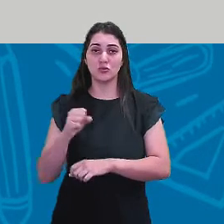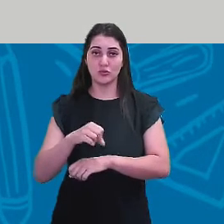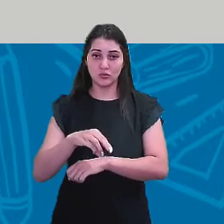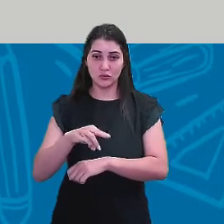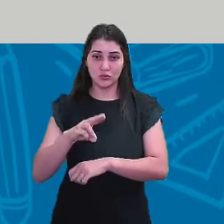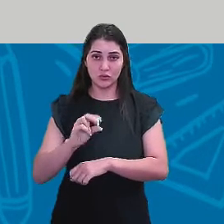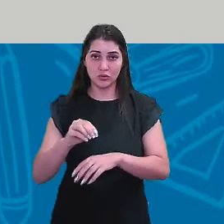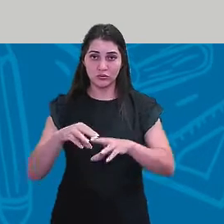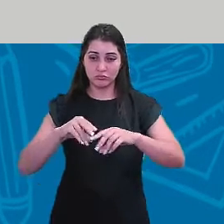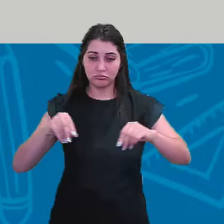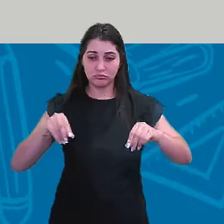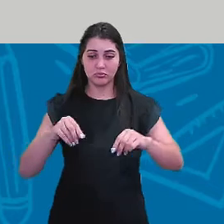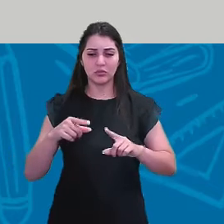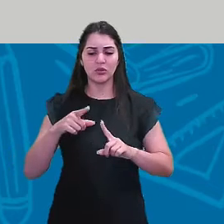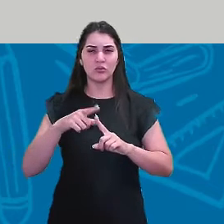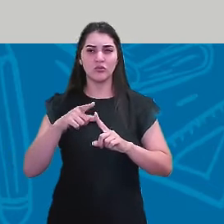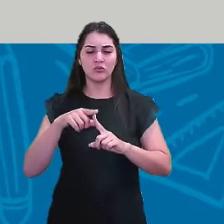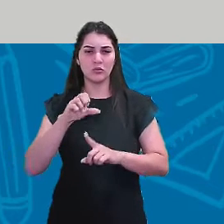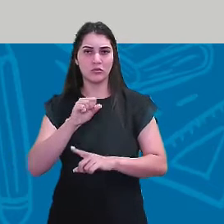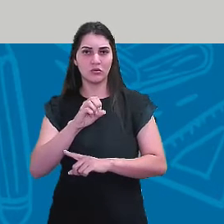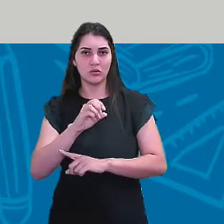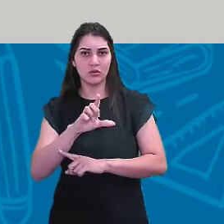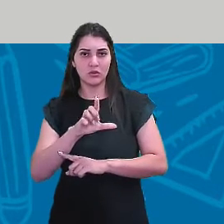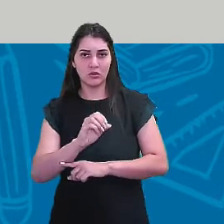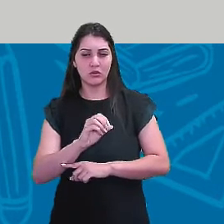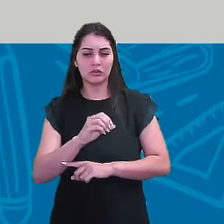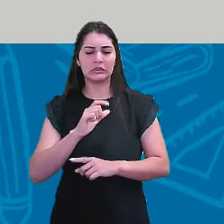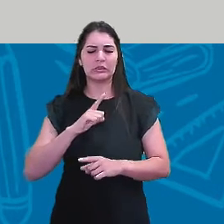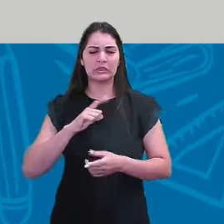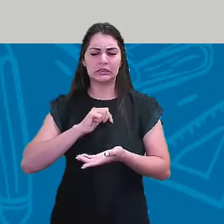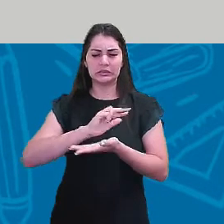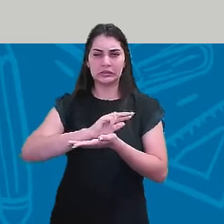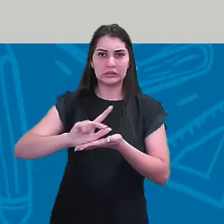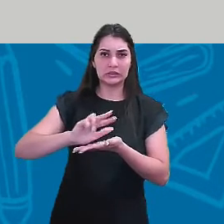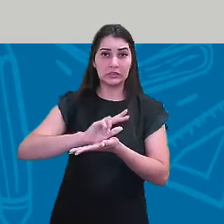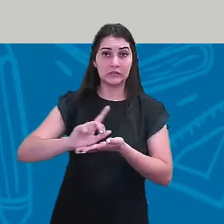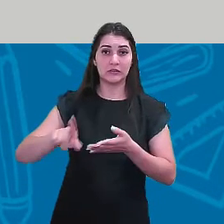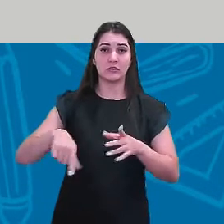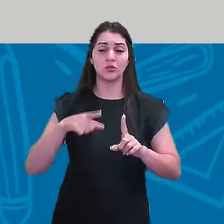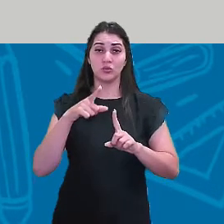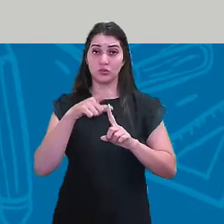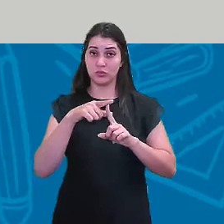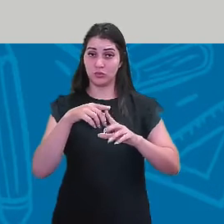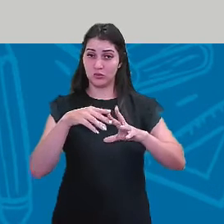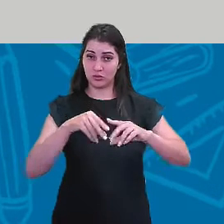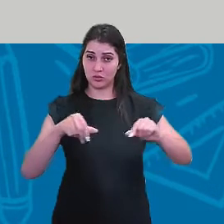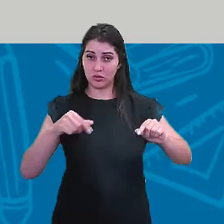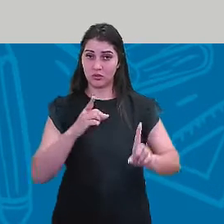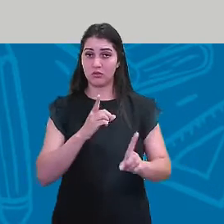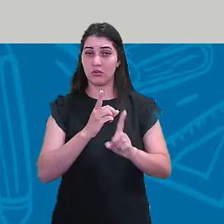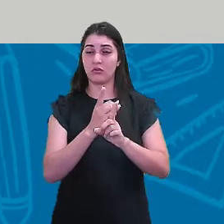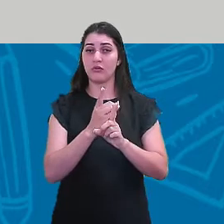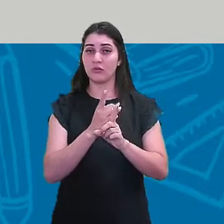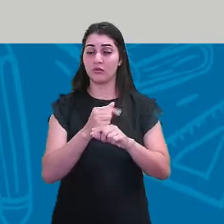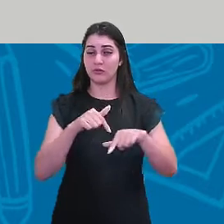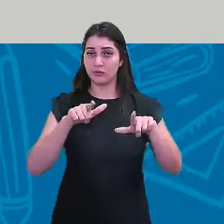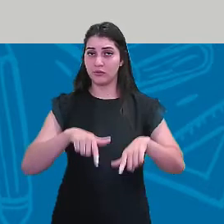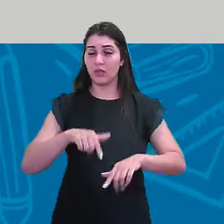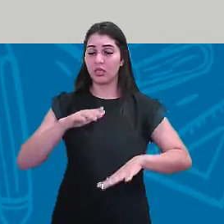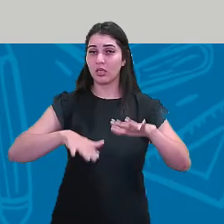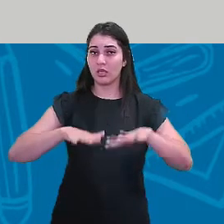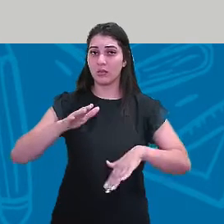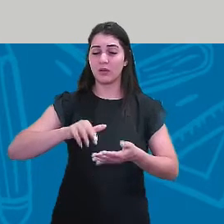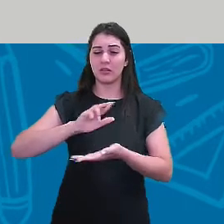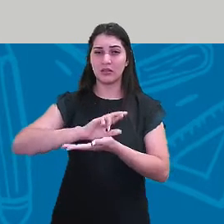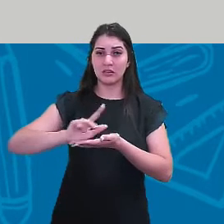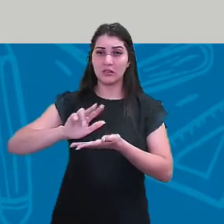Tipos de solo. Aí a gente tem um monte de tipo de solo, tá certo, minha gente? Dos tipos de solos encontrados em um lugar vai depender de